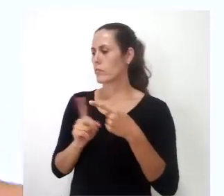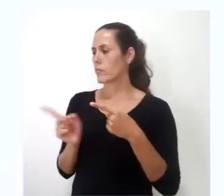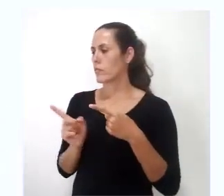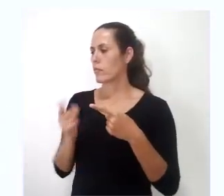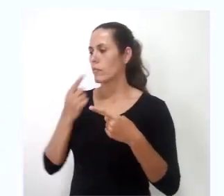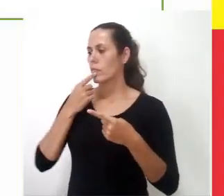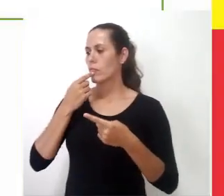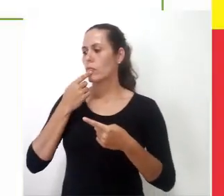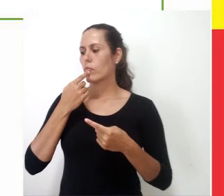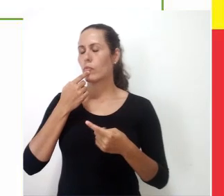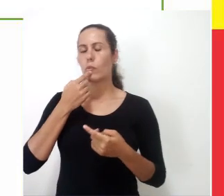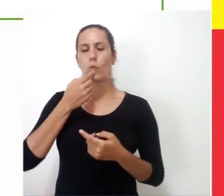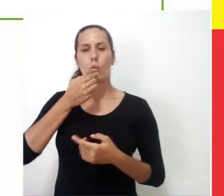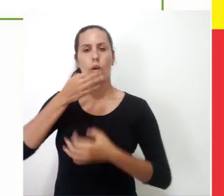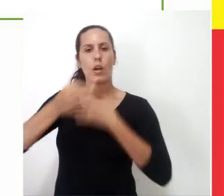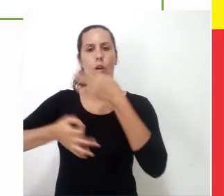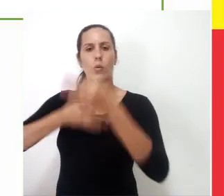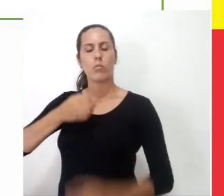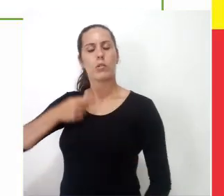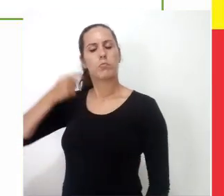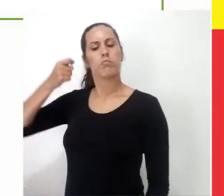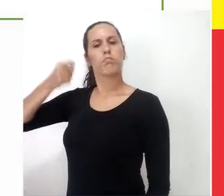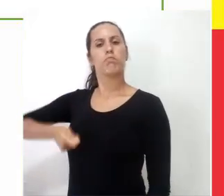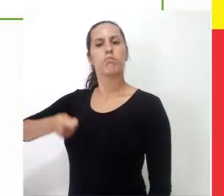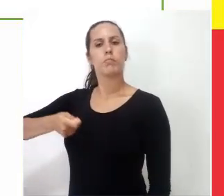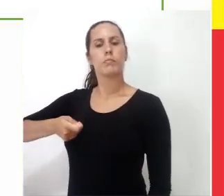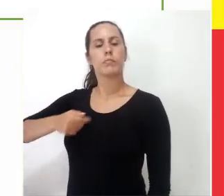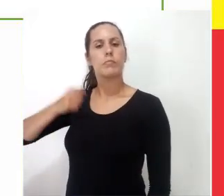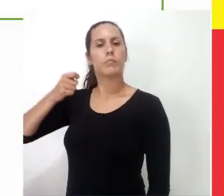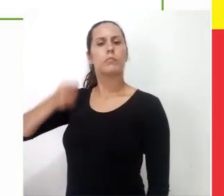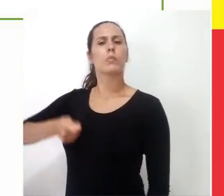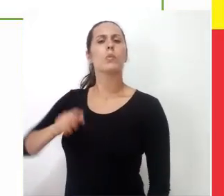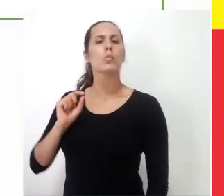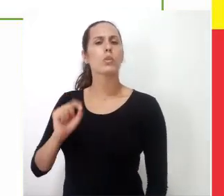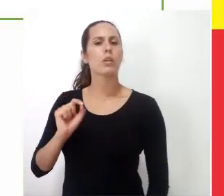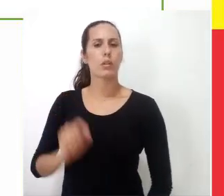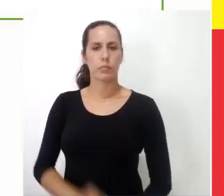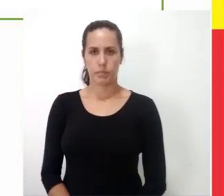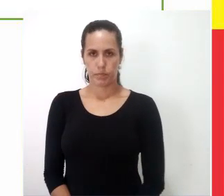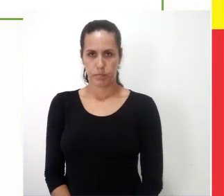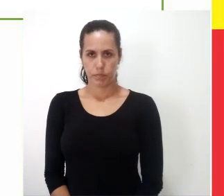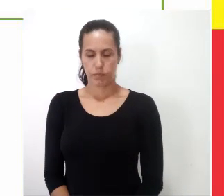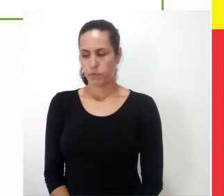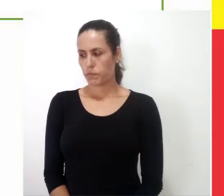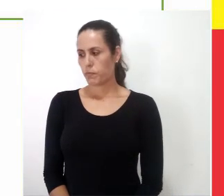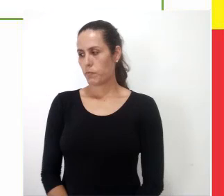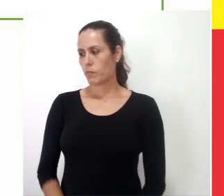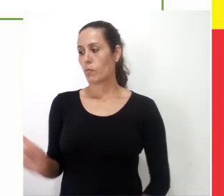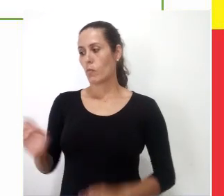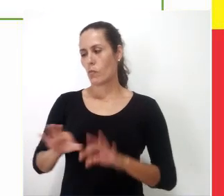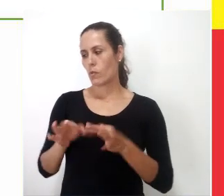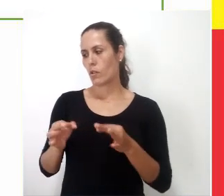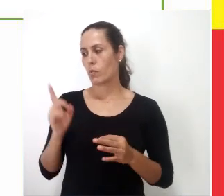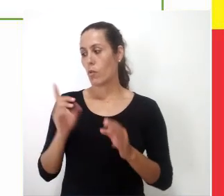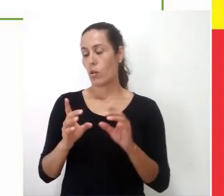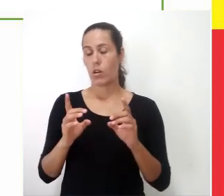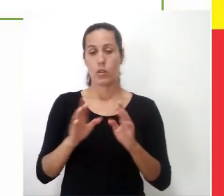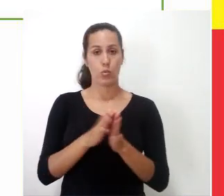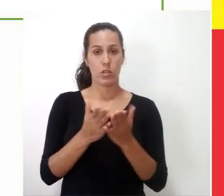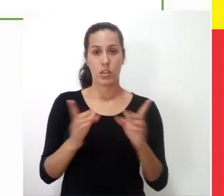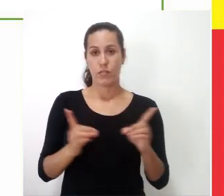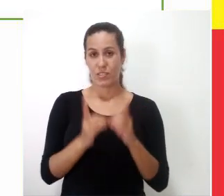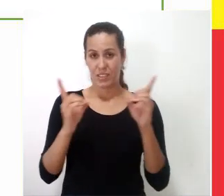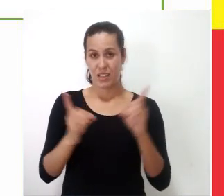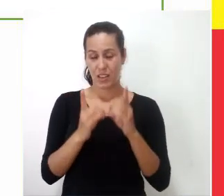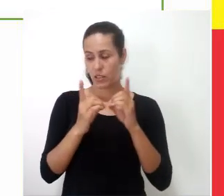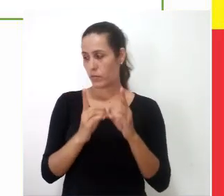primeira, um argumento de autoridade. O que é um argumento de autoridade? Veja só aqui, um pequeno exemplo eu coloquei.